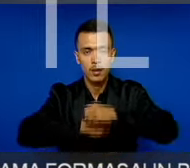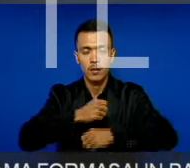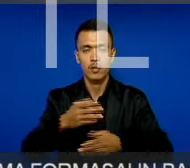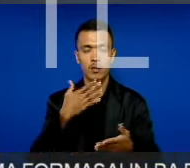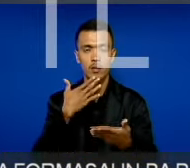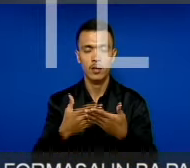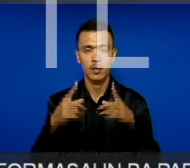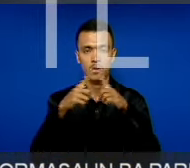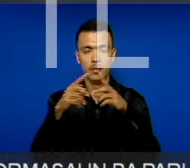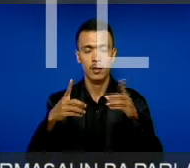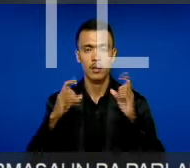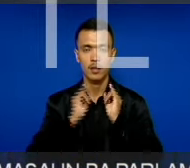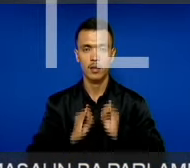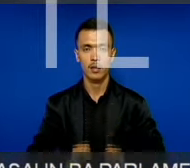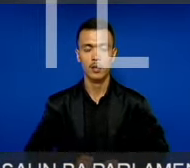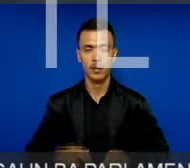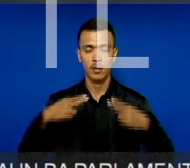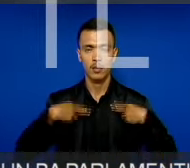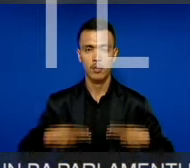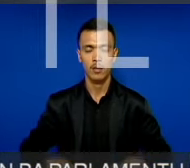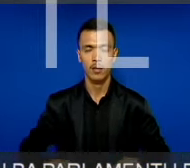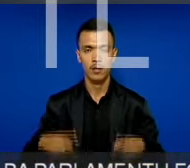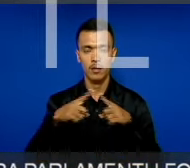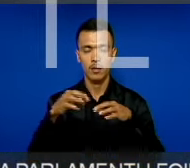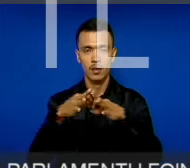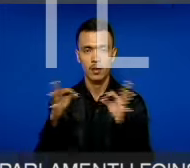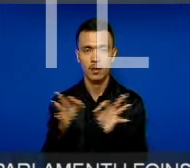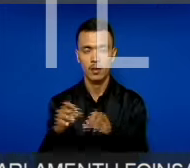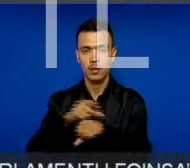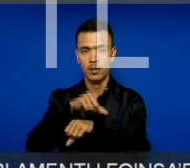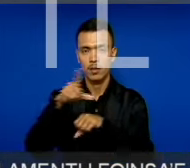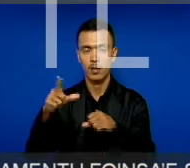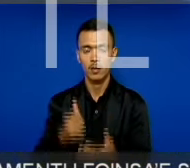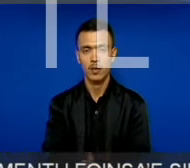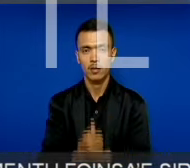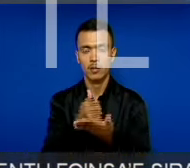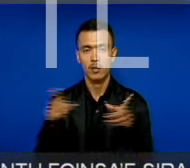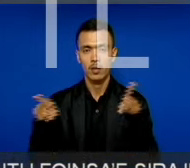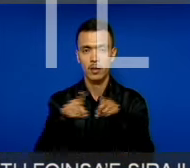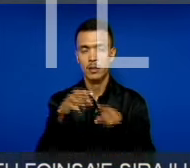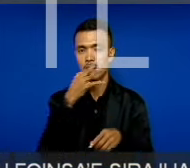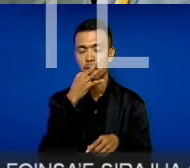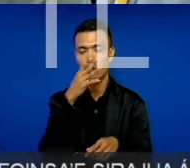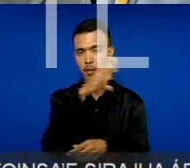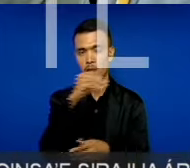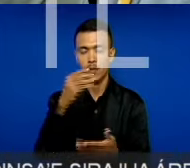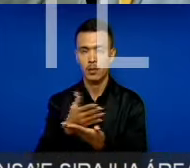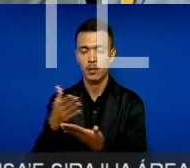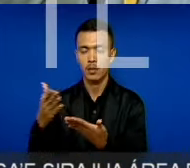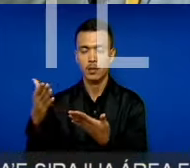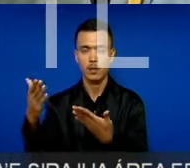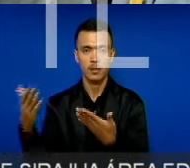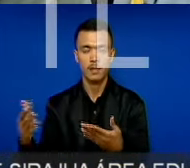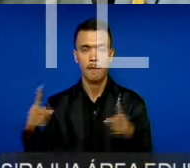humana durante processo reintegração social. Apoio hirakne hanesa nahang no sasamba necessidades